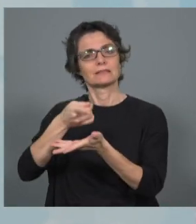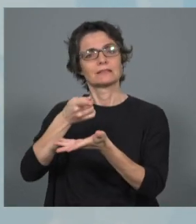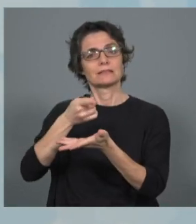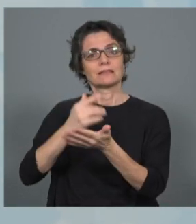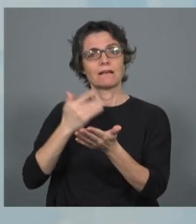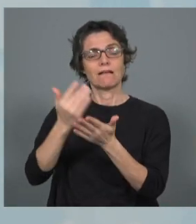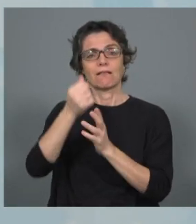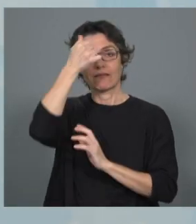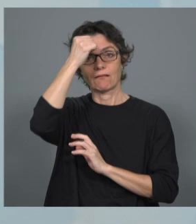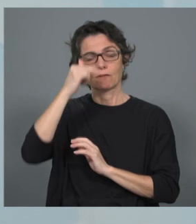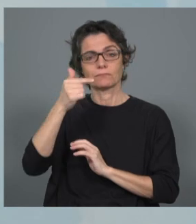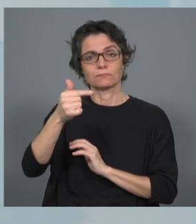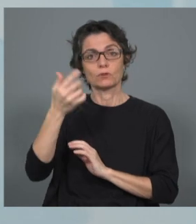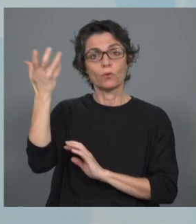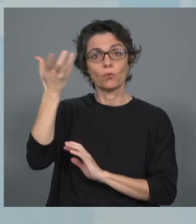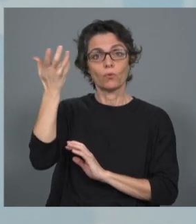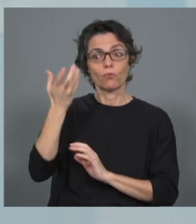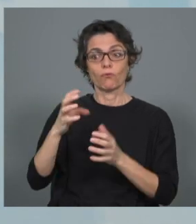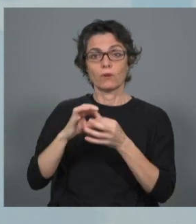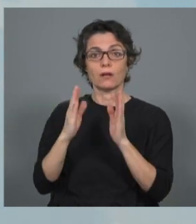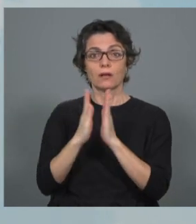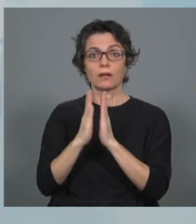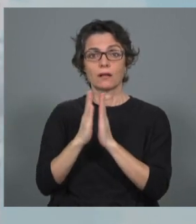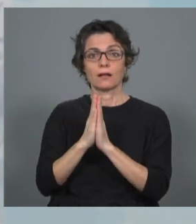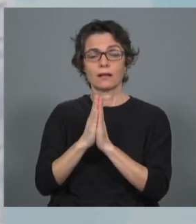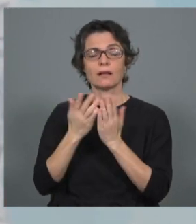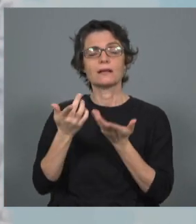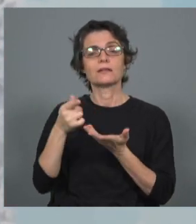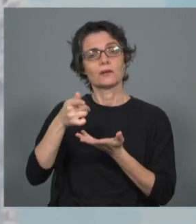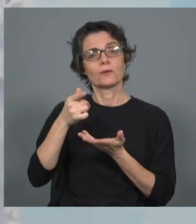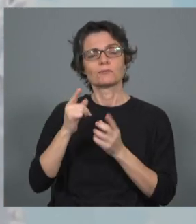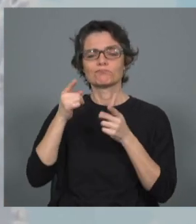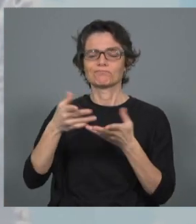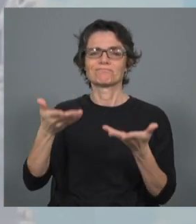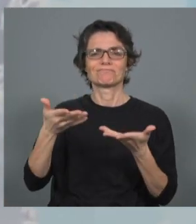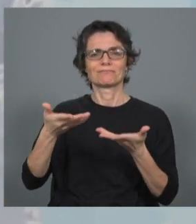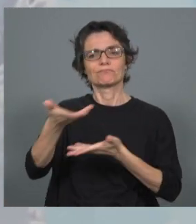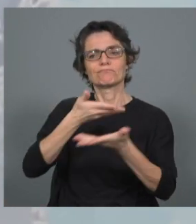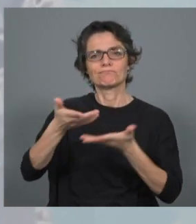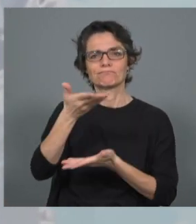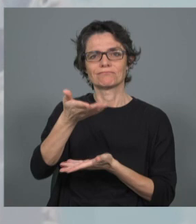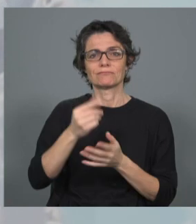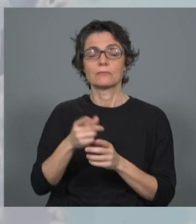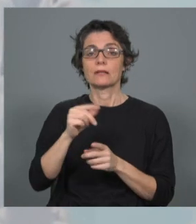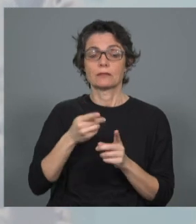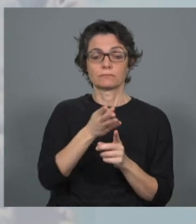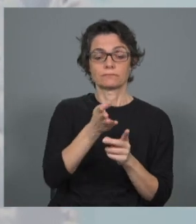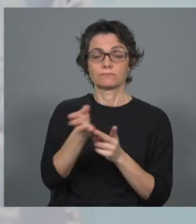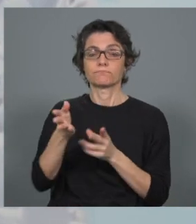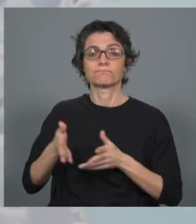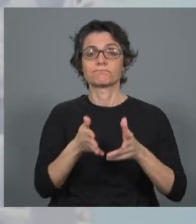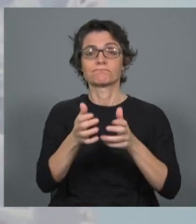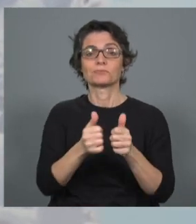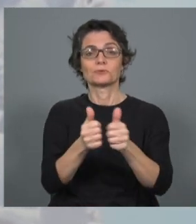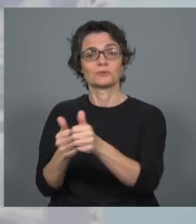cultura vocacional. É o objetivo de um conjunto de iniciativas que hoje partilhamos consigo, ao mesmo tempo que contamos dois percursos de vida, o